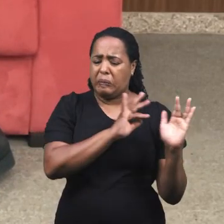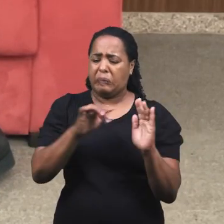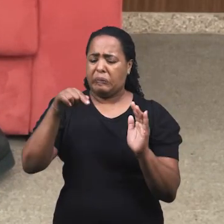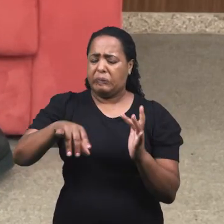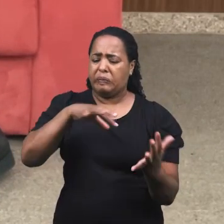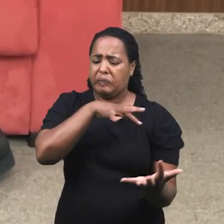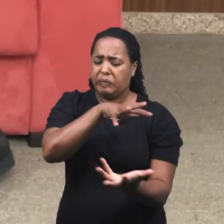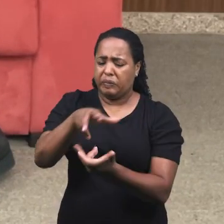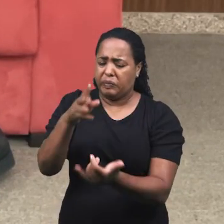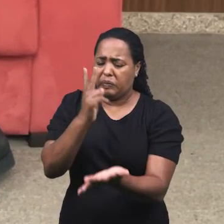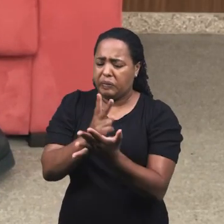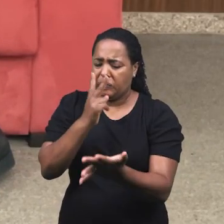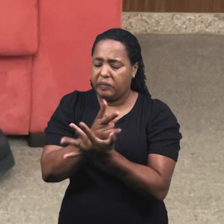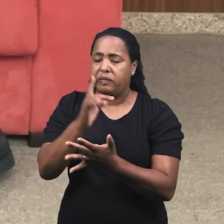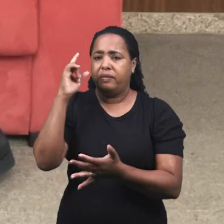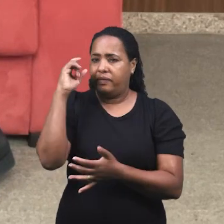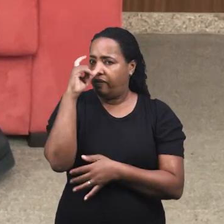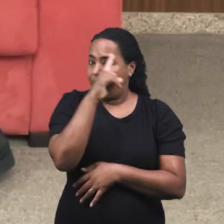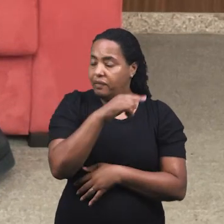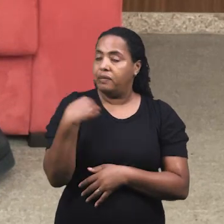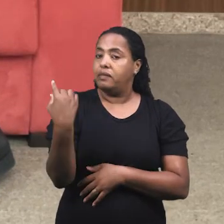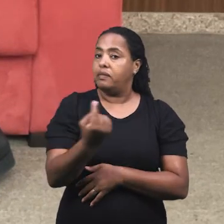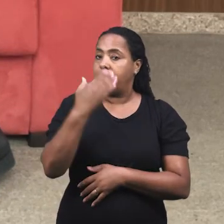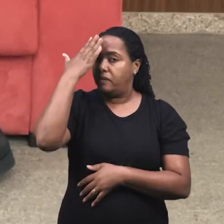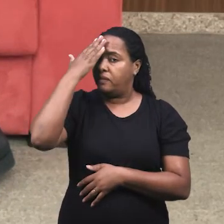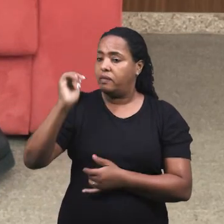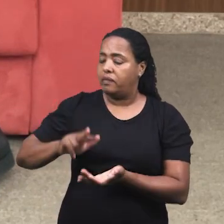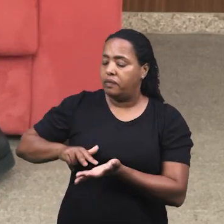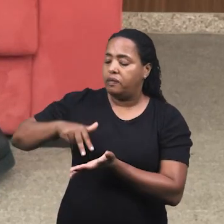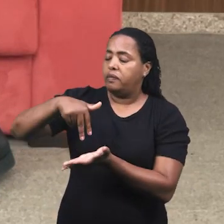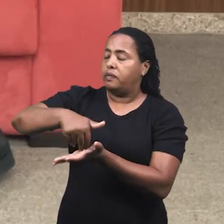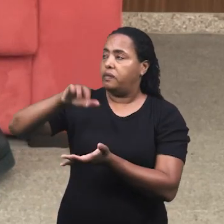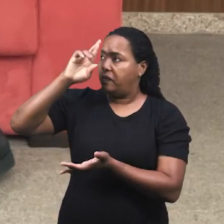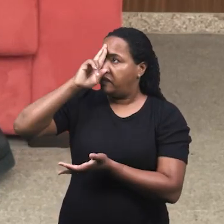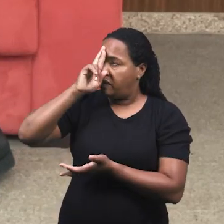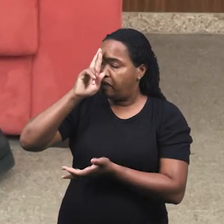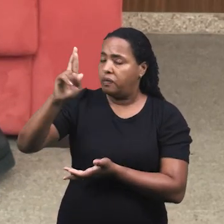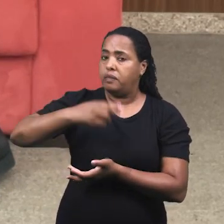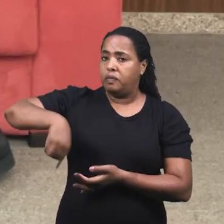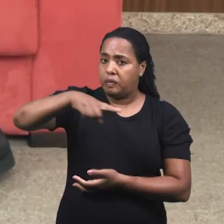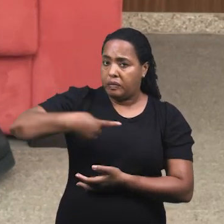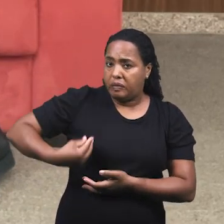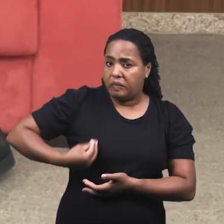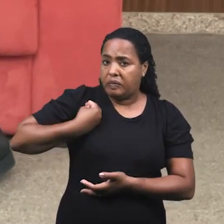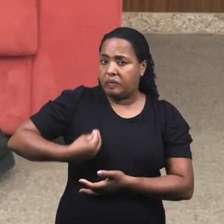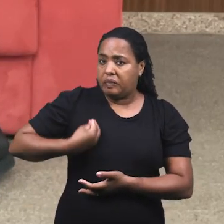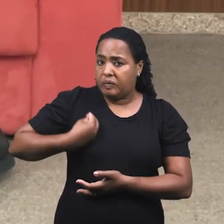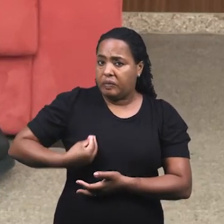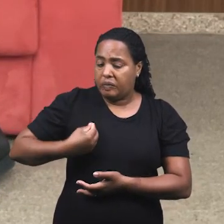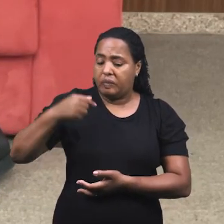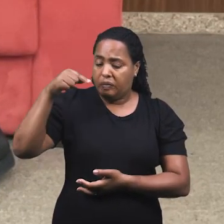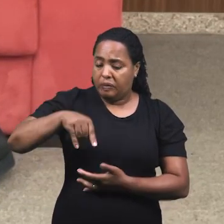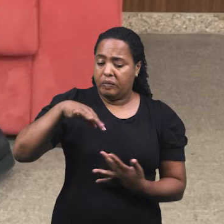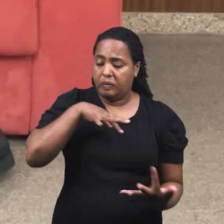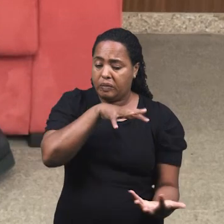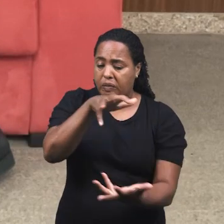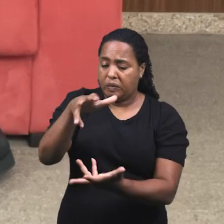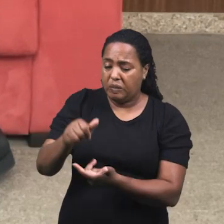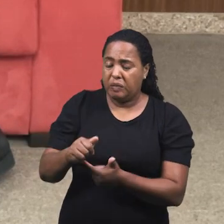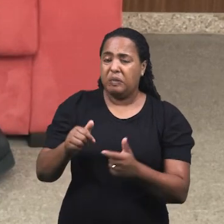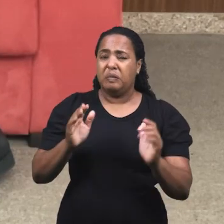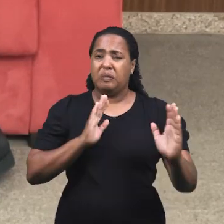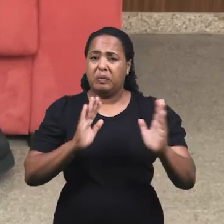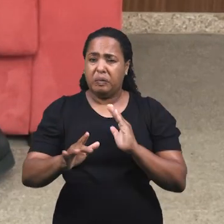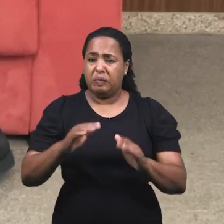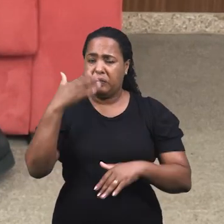na vida da igreja enquanto caminhamos aqui na terra, ainda que com lutas, dificuldades, nós sabemos que o sustento do Senhor